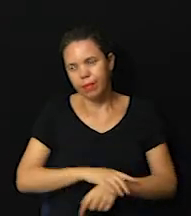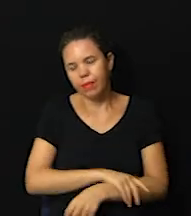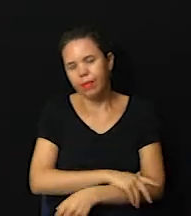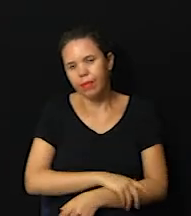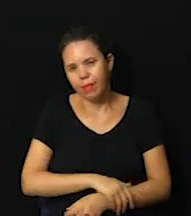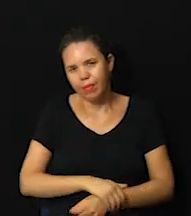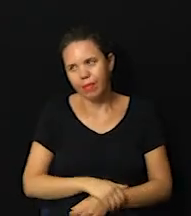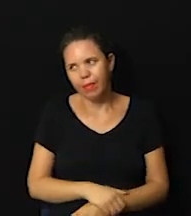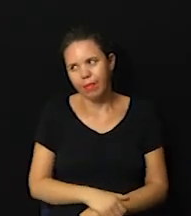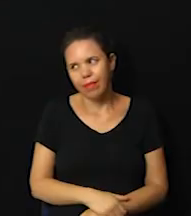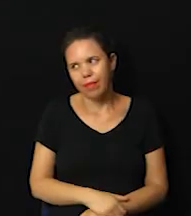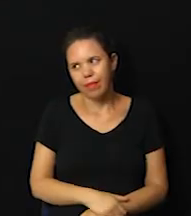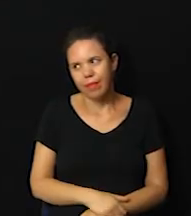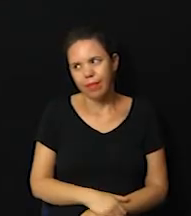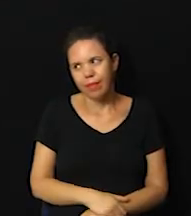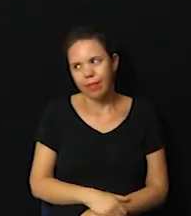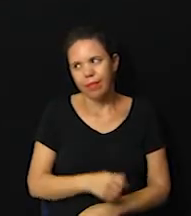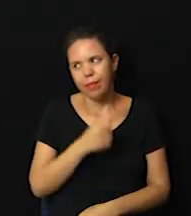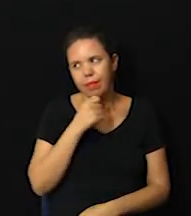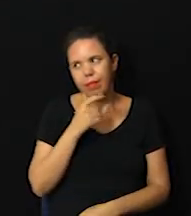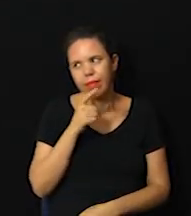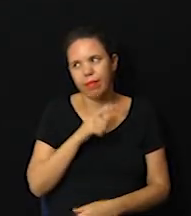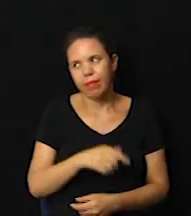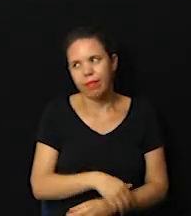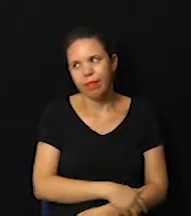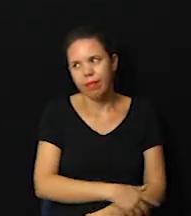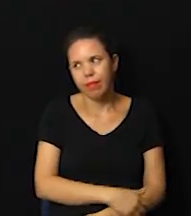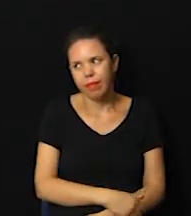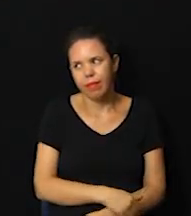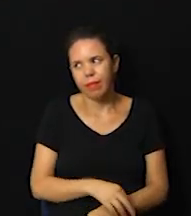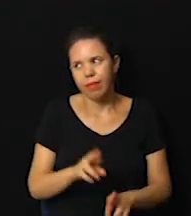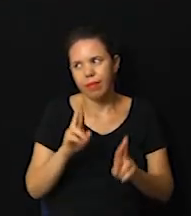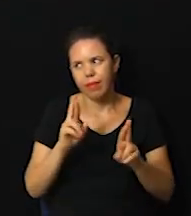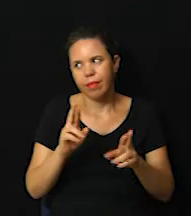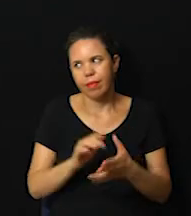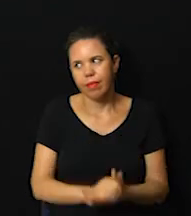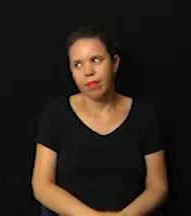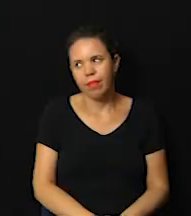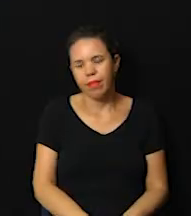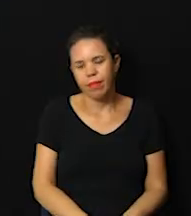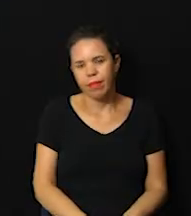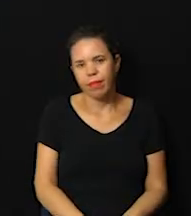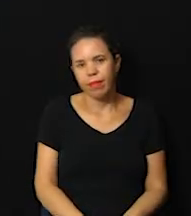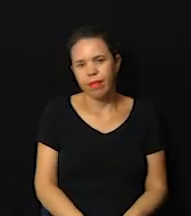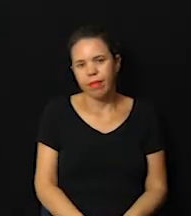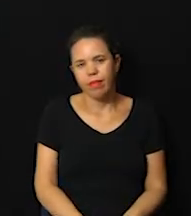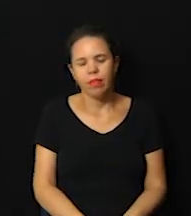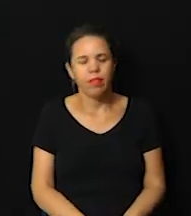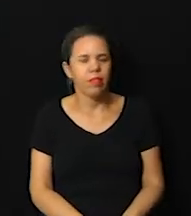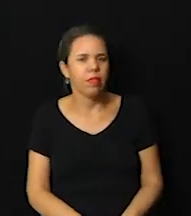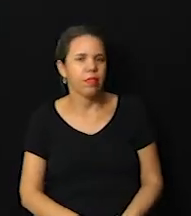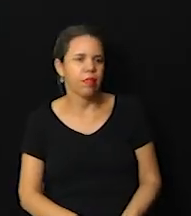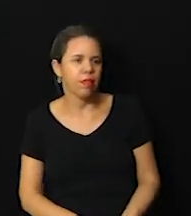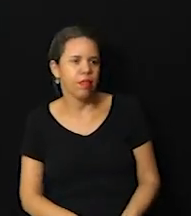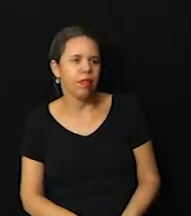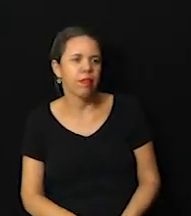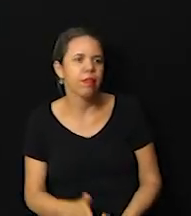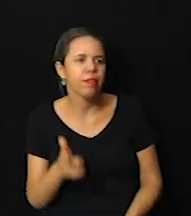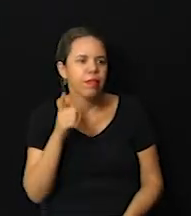fixo. Ainda, mas vai conseguir. Tô torcendo aqui. Ah, se Deus quiser, a gente vai.